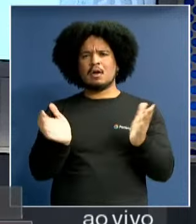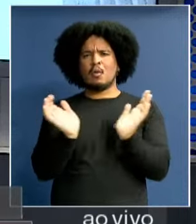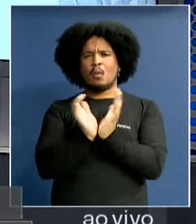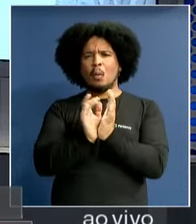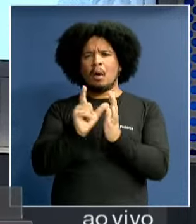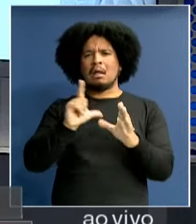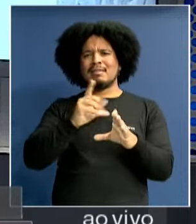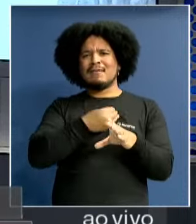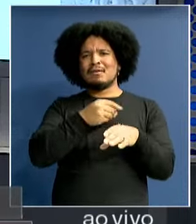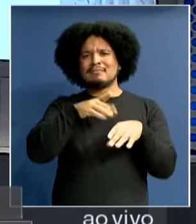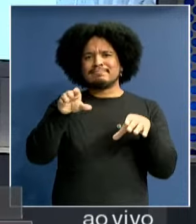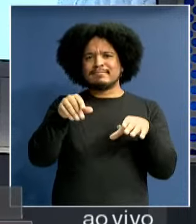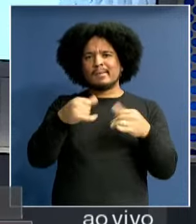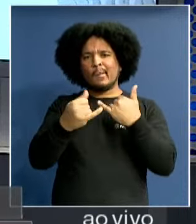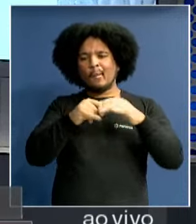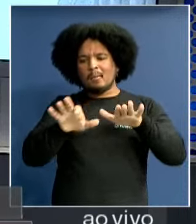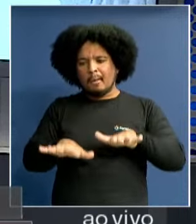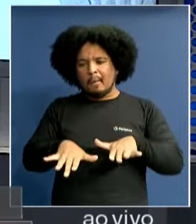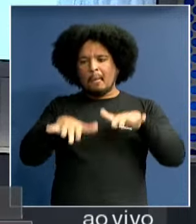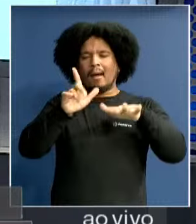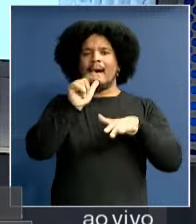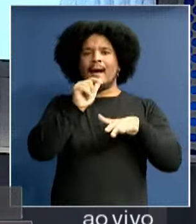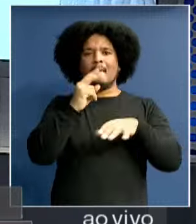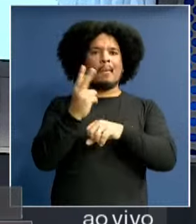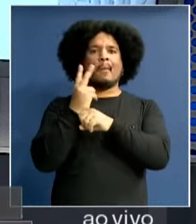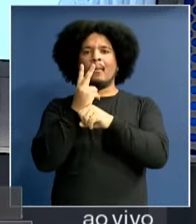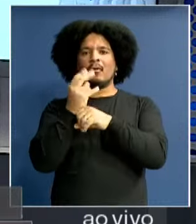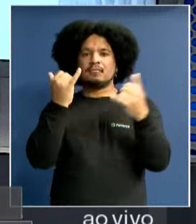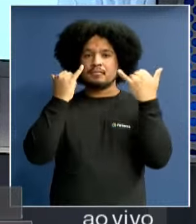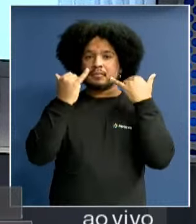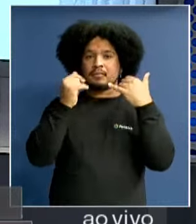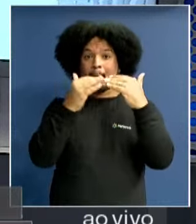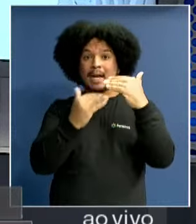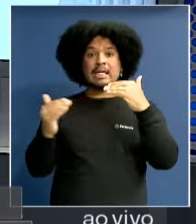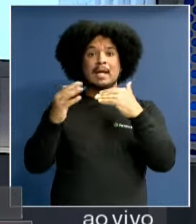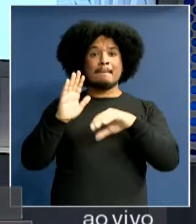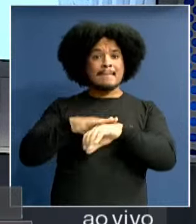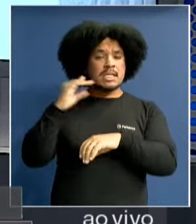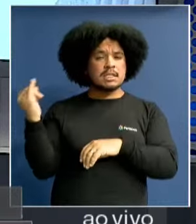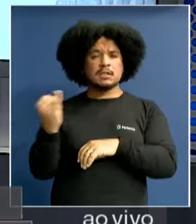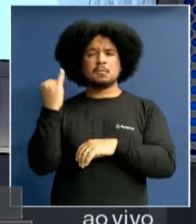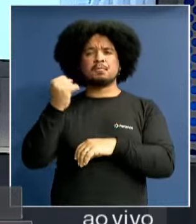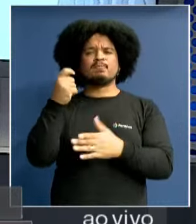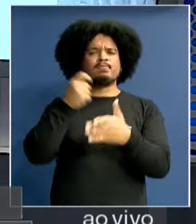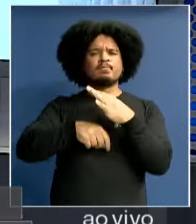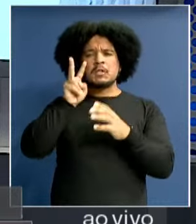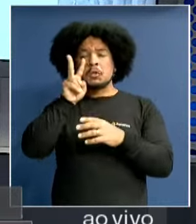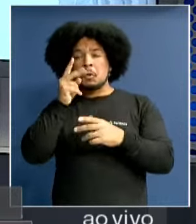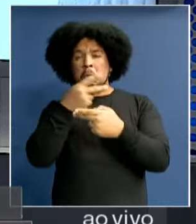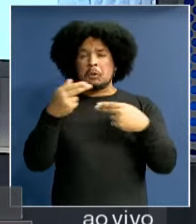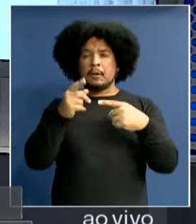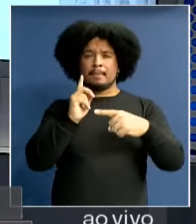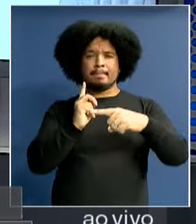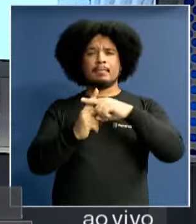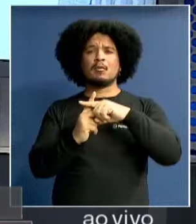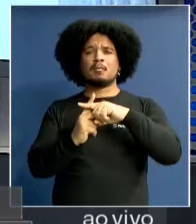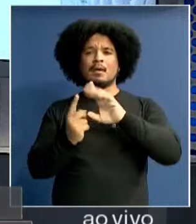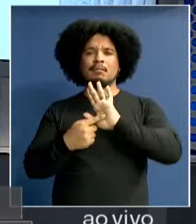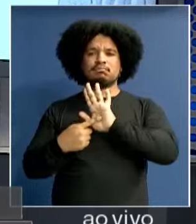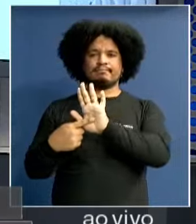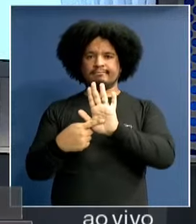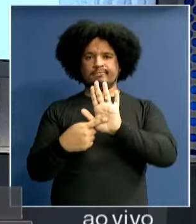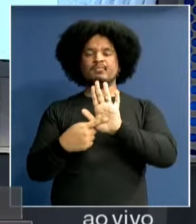água, literalmente, em busca das informações, acima de tudo, tentar enxergar algo de positivo, né, para mostrar para